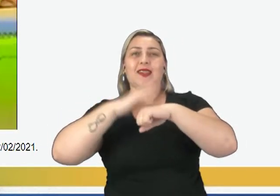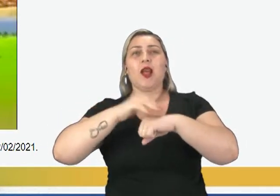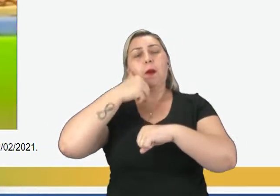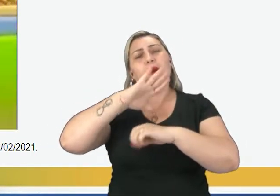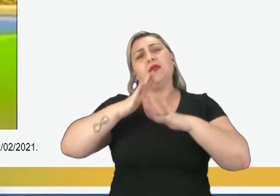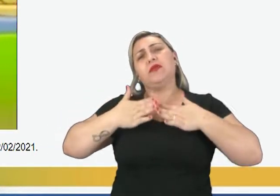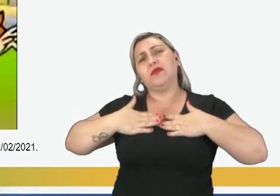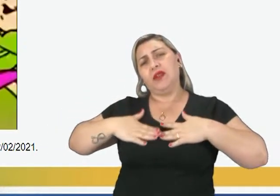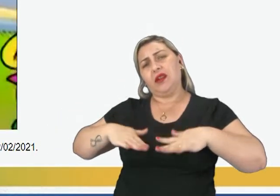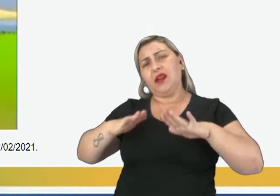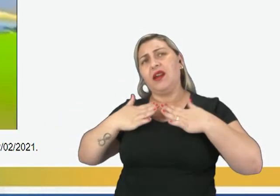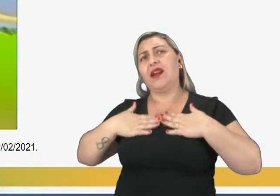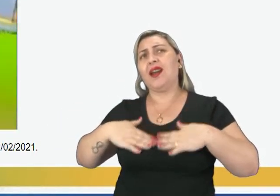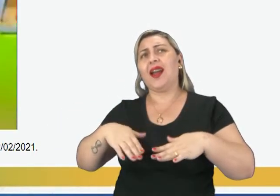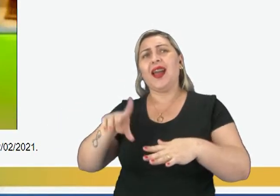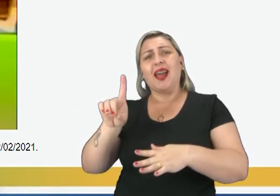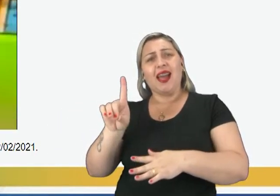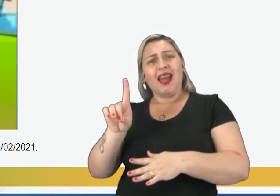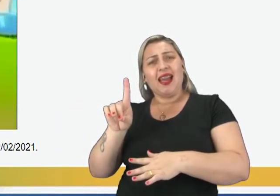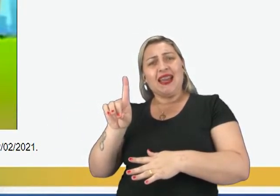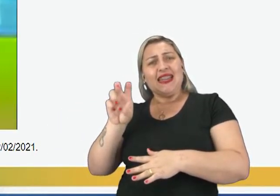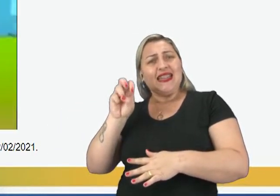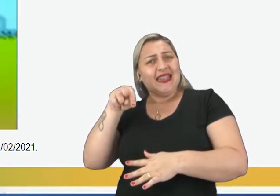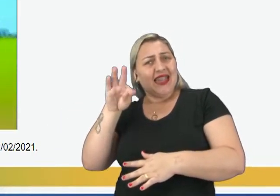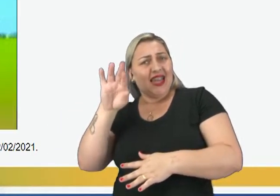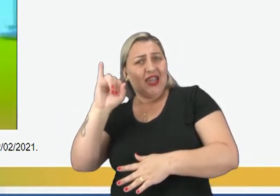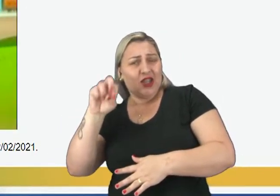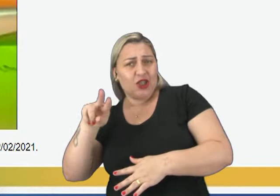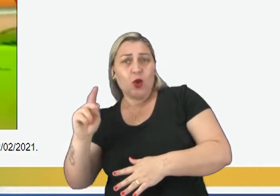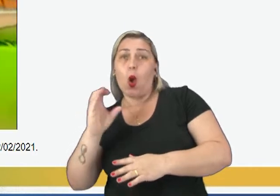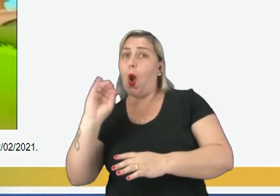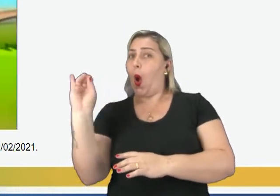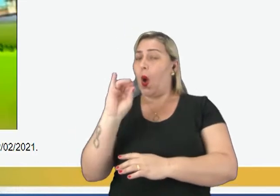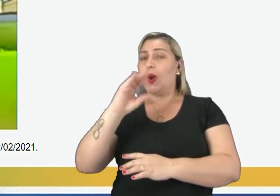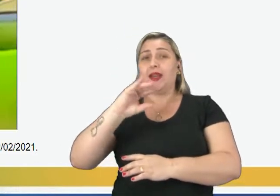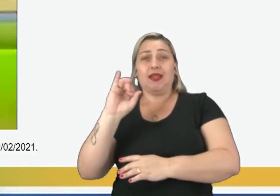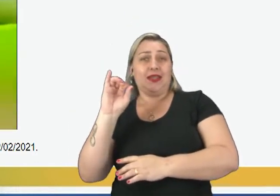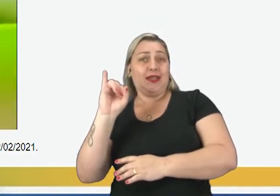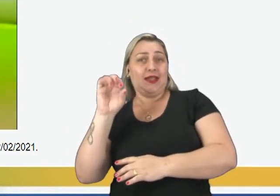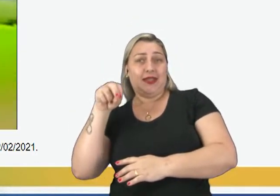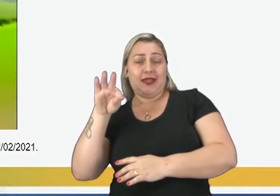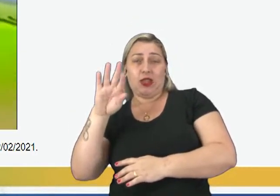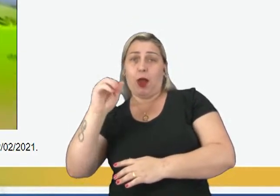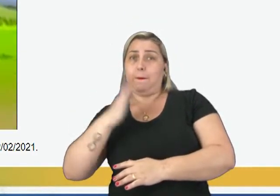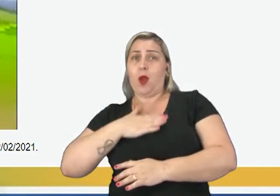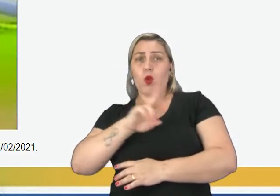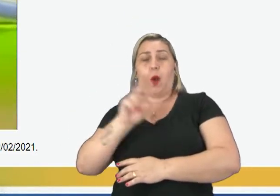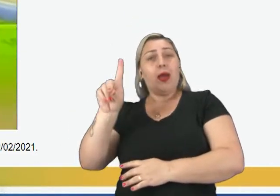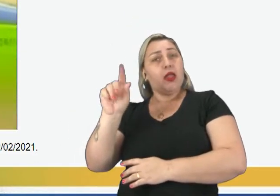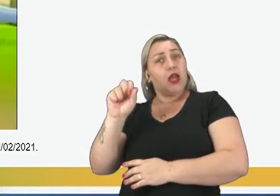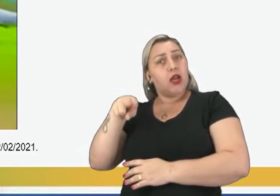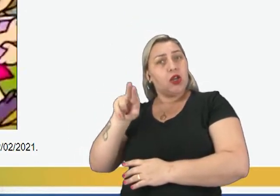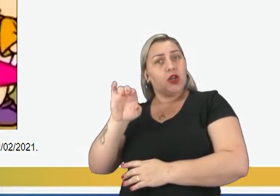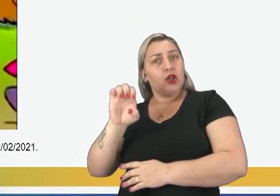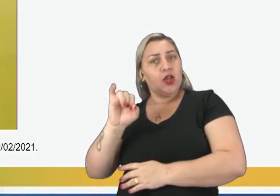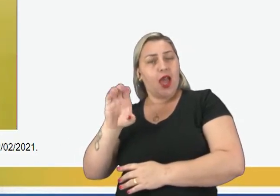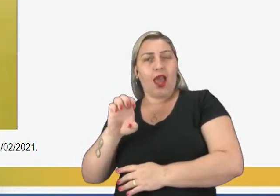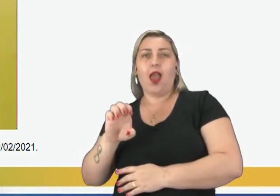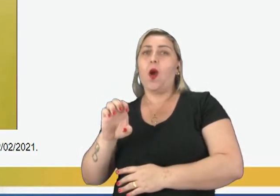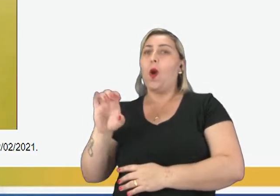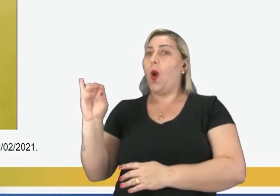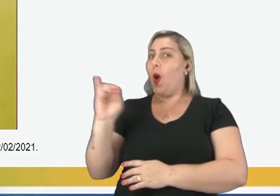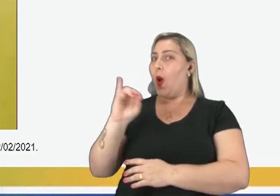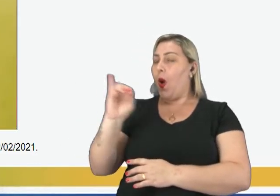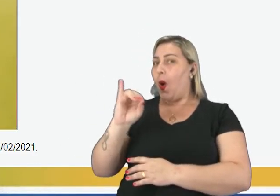mais devagar. Oi, Dentinho. Oi, Dona Dentinho. Oi, Cíntia. Meu nome é Daniel. Oi, Dentinho. Oi,